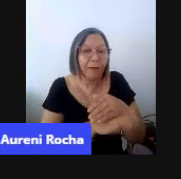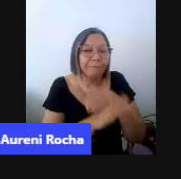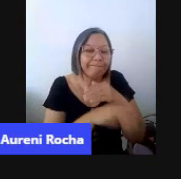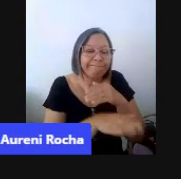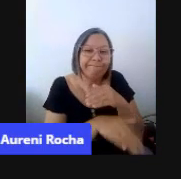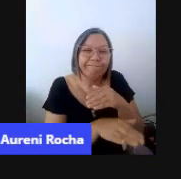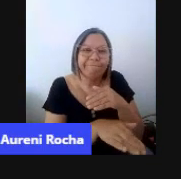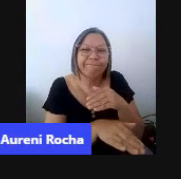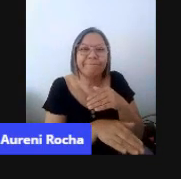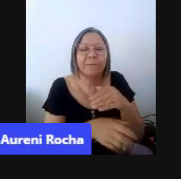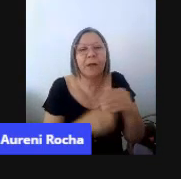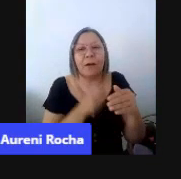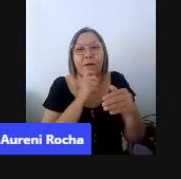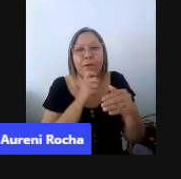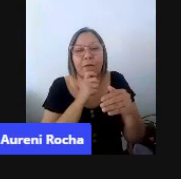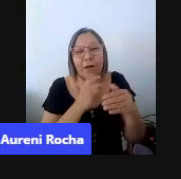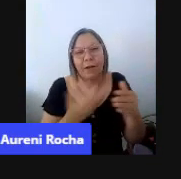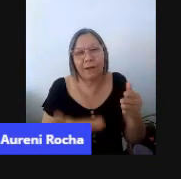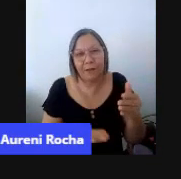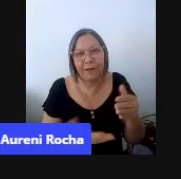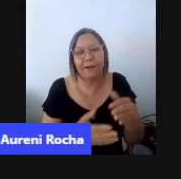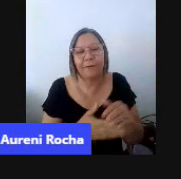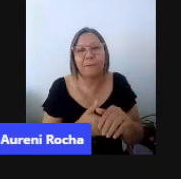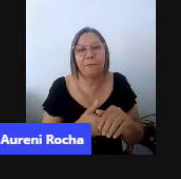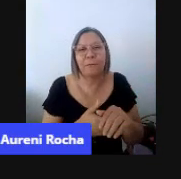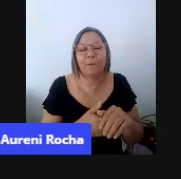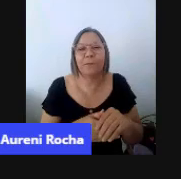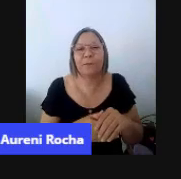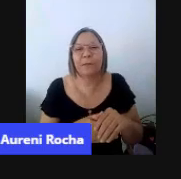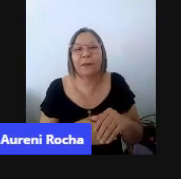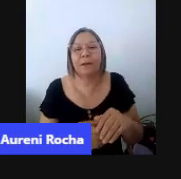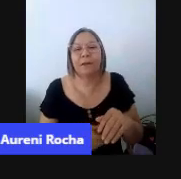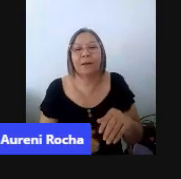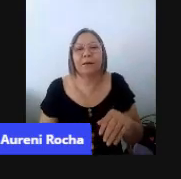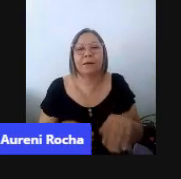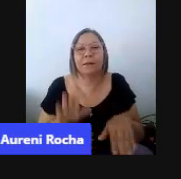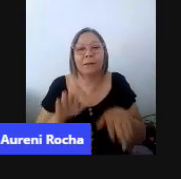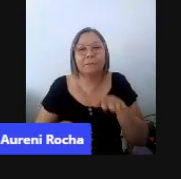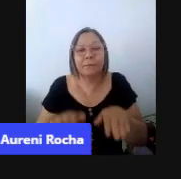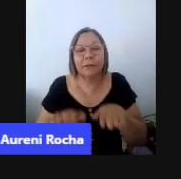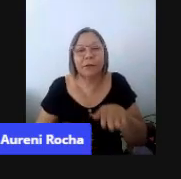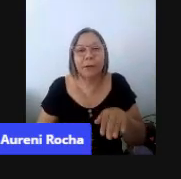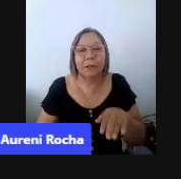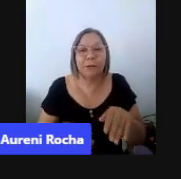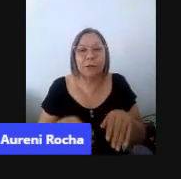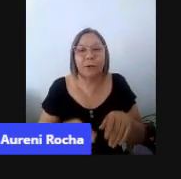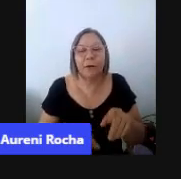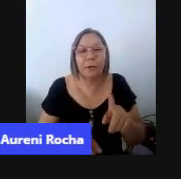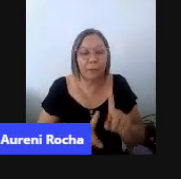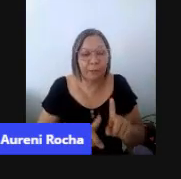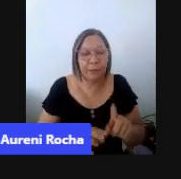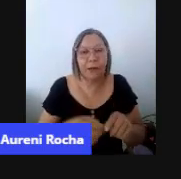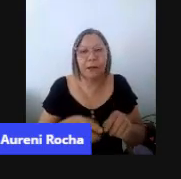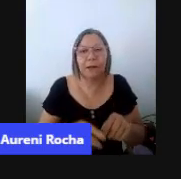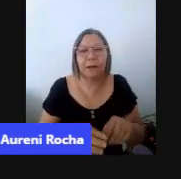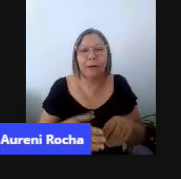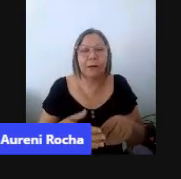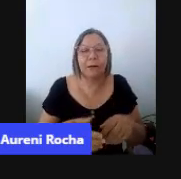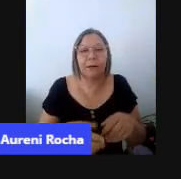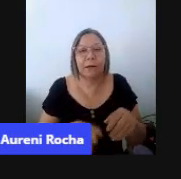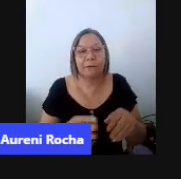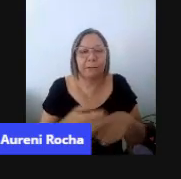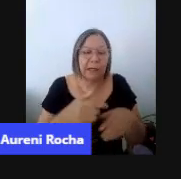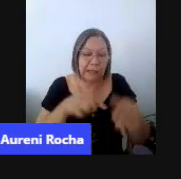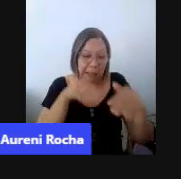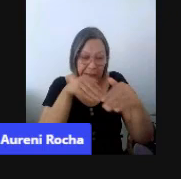no Mato Grosso do Sul, e está quente dentro do buraco. É uma temperatura constante de mais ou menos 25, 26 graus dentro